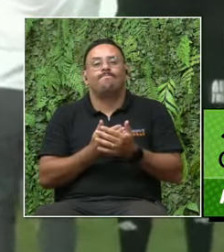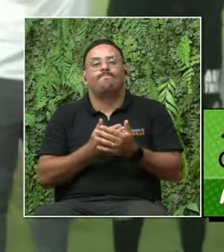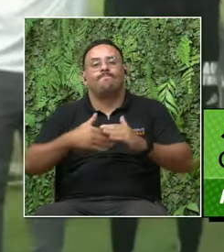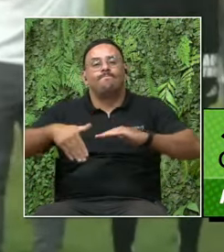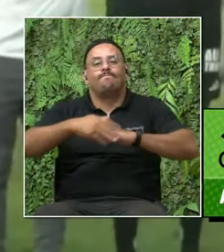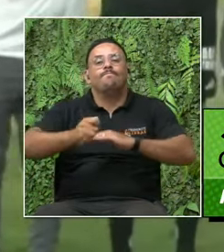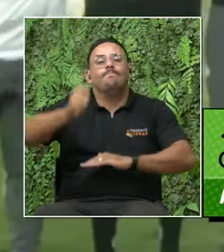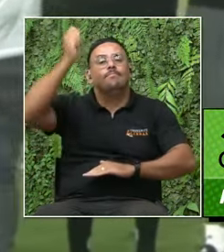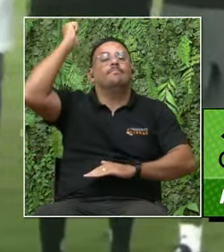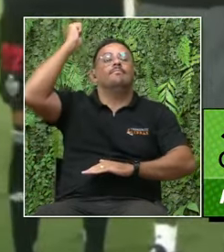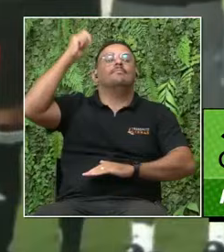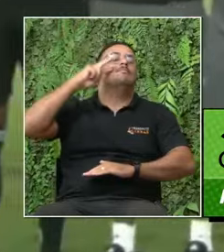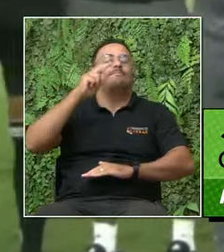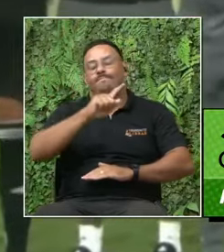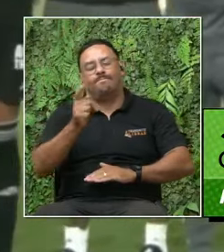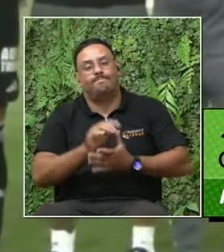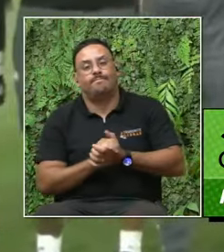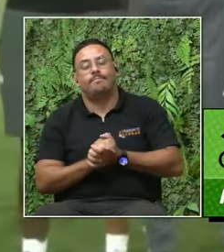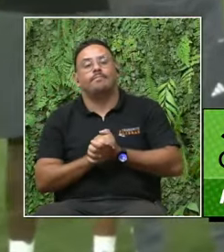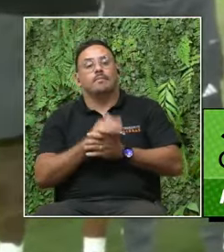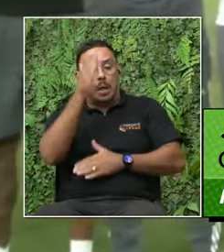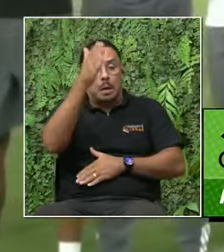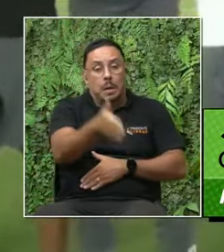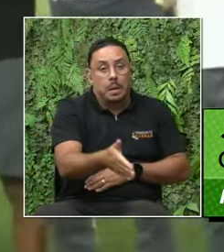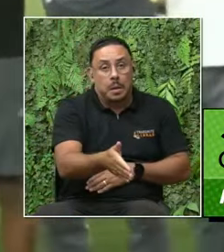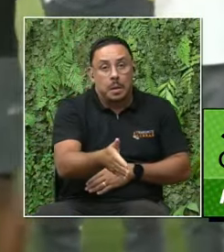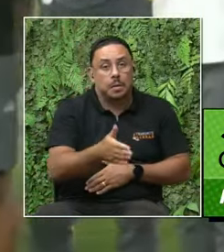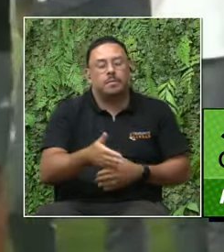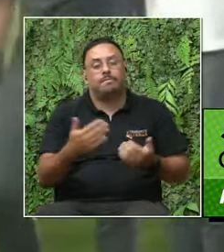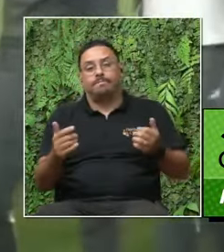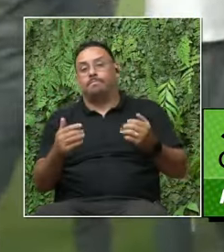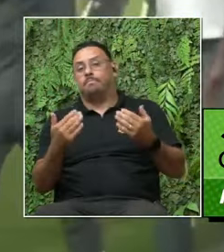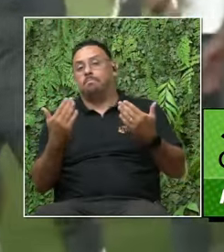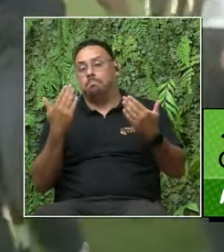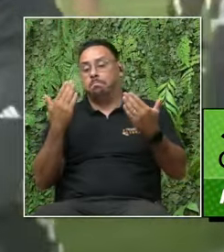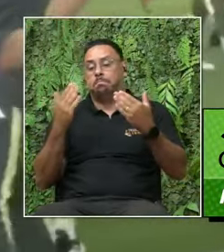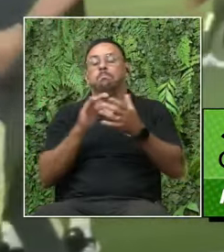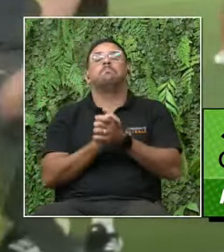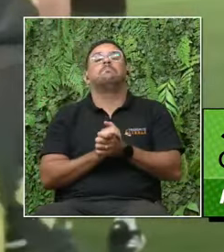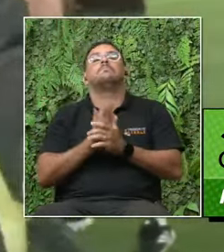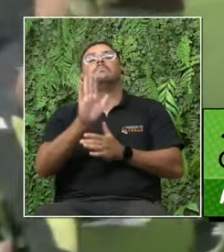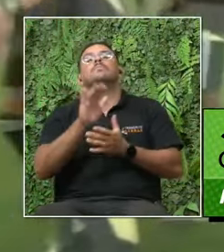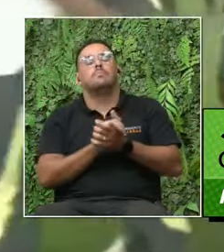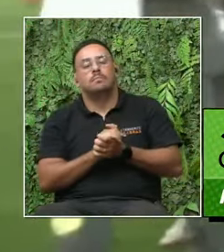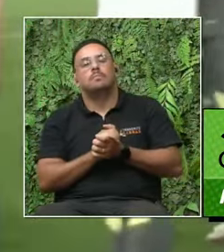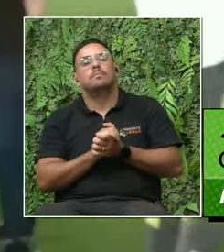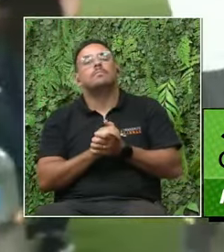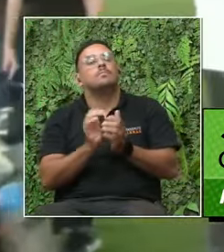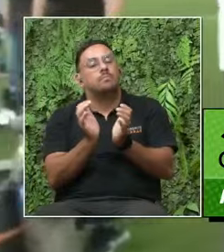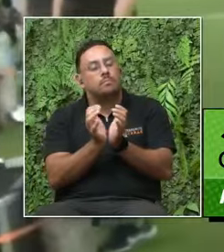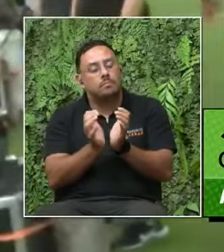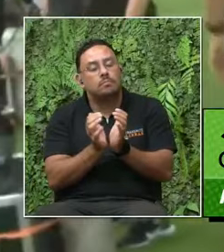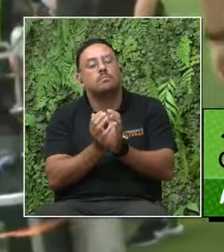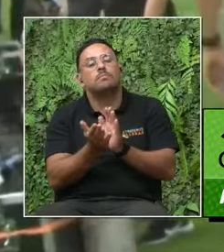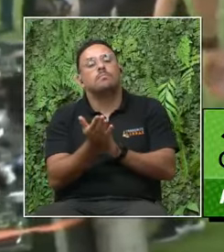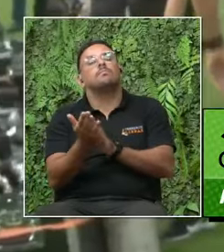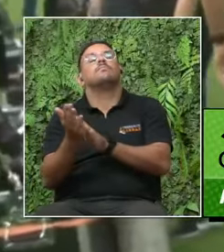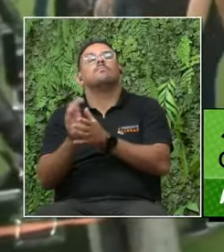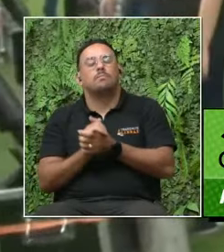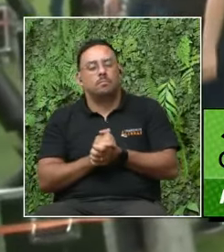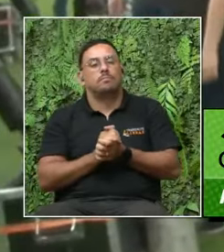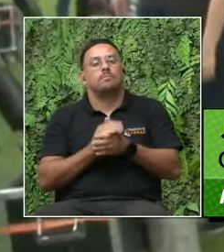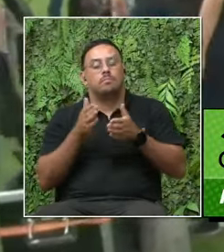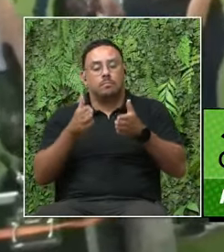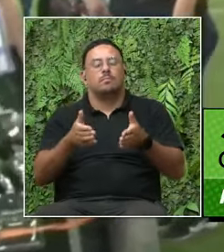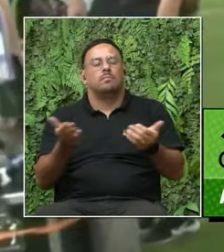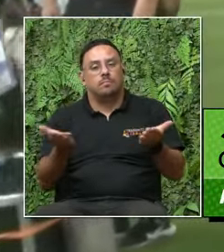não consegui ver daqui o pênalti também acho que foi meio duvidoso Vou ver na televisão depois agora o time tá de parabéns a reconstrução É isso mesmo só de chegar até